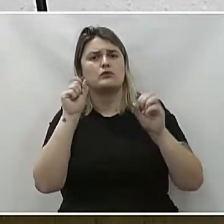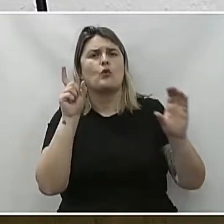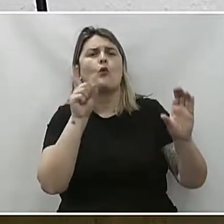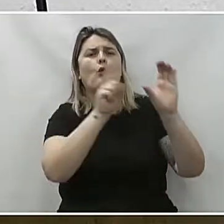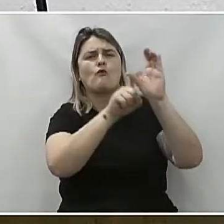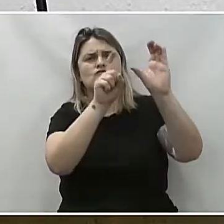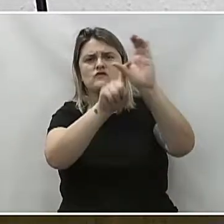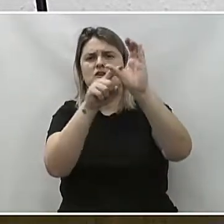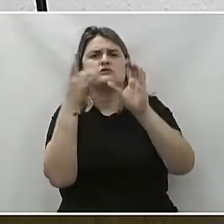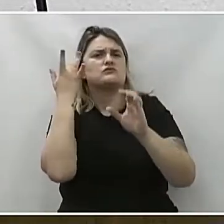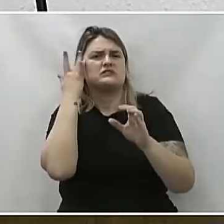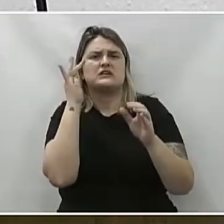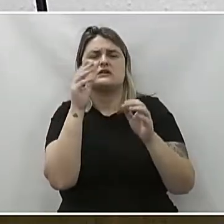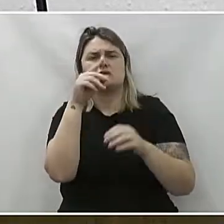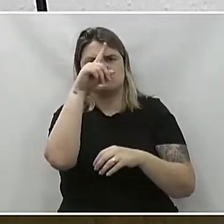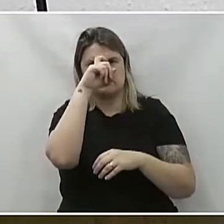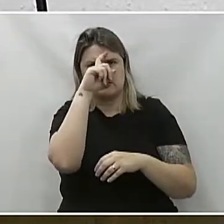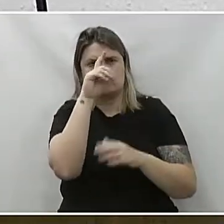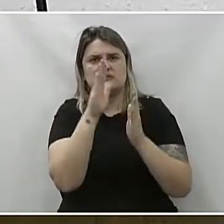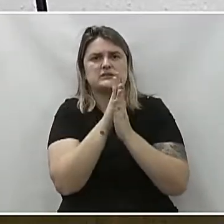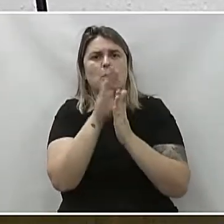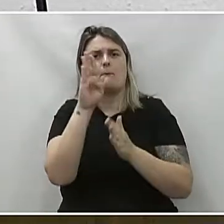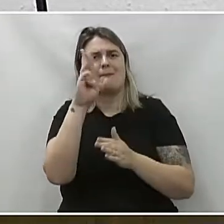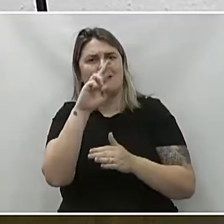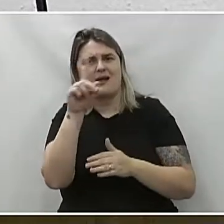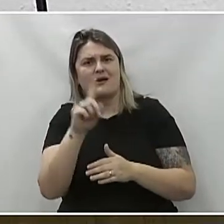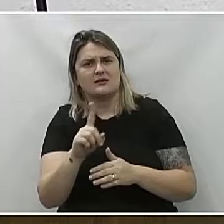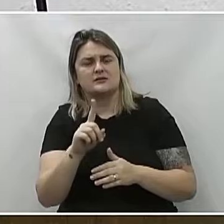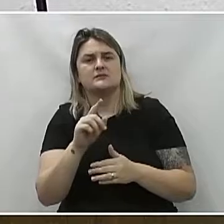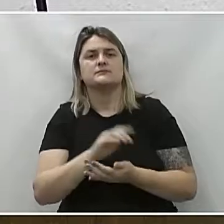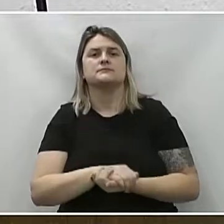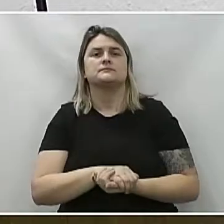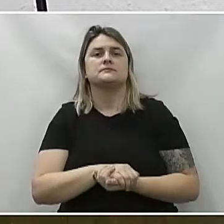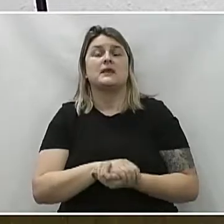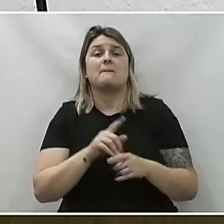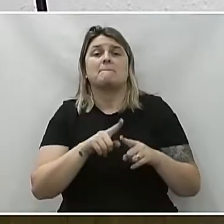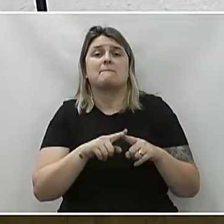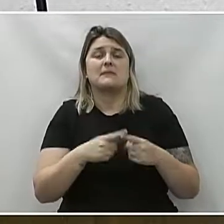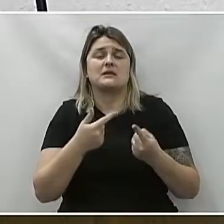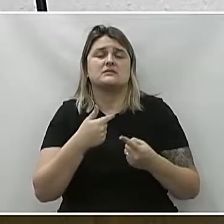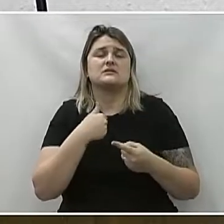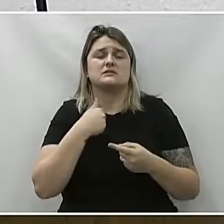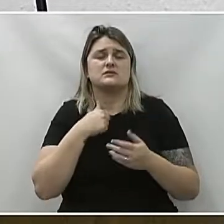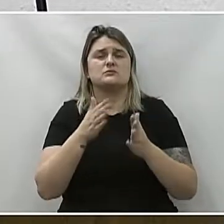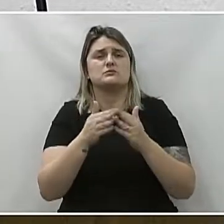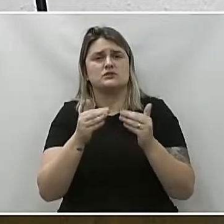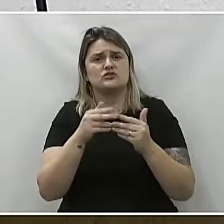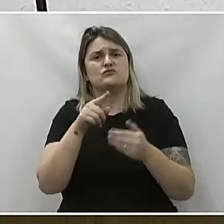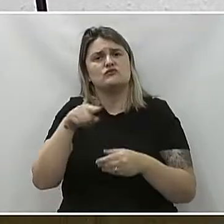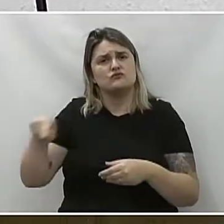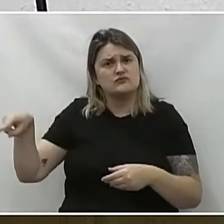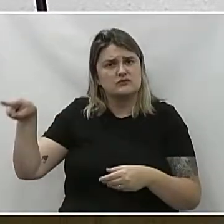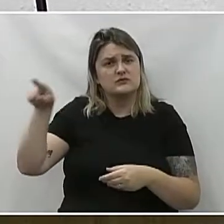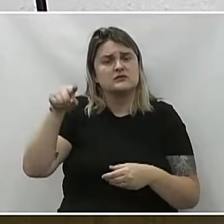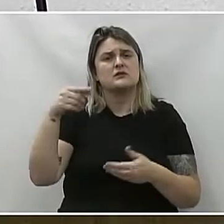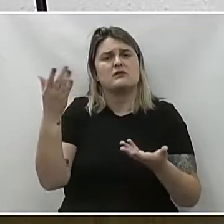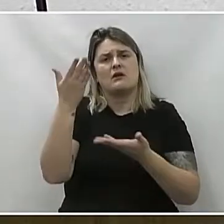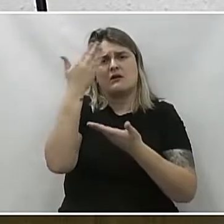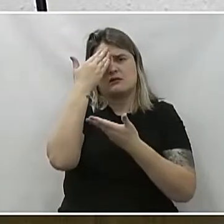com, não sei se com São Brás ou alguma coisa assim, mas eu deixo isso a vocês.